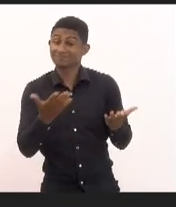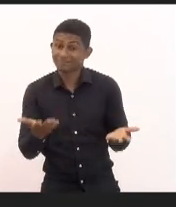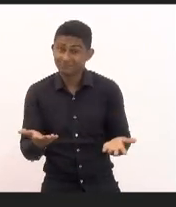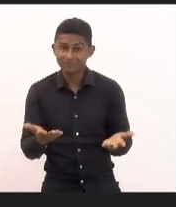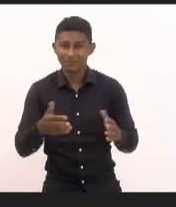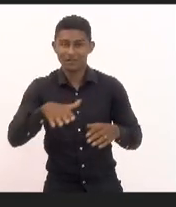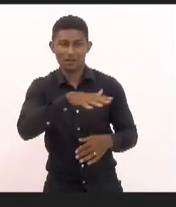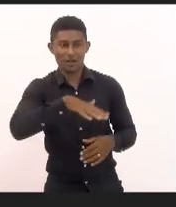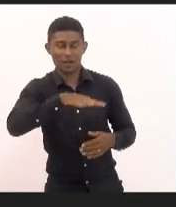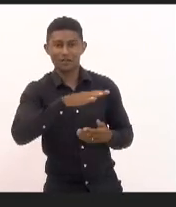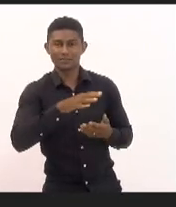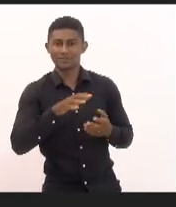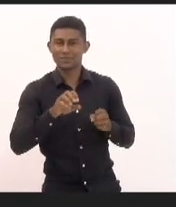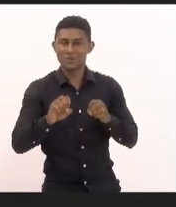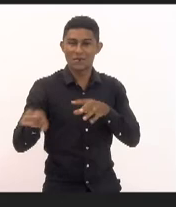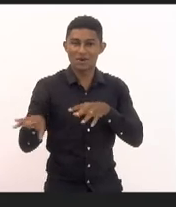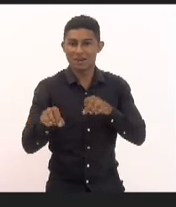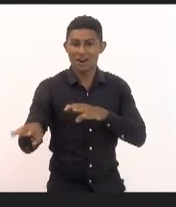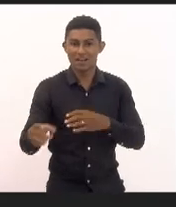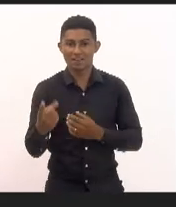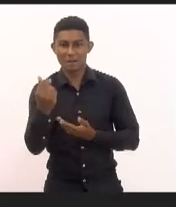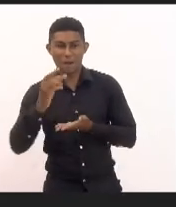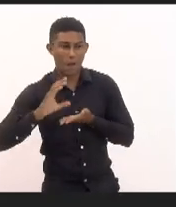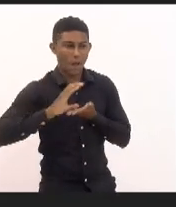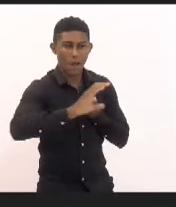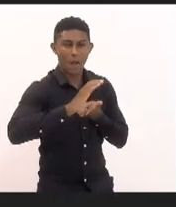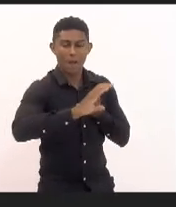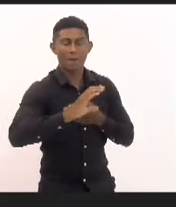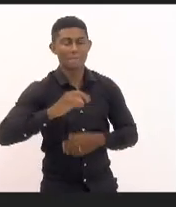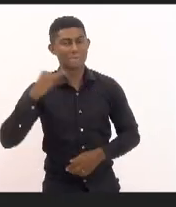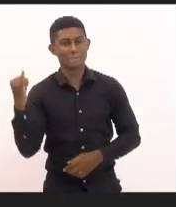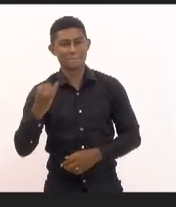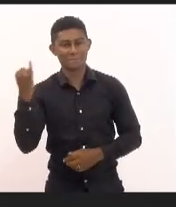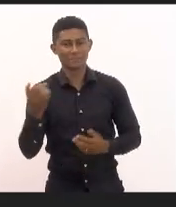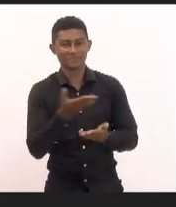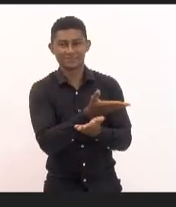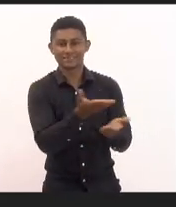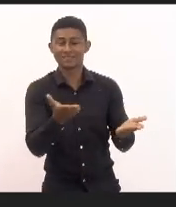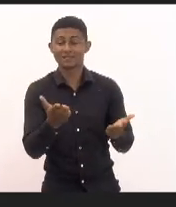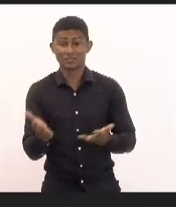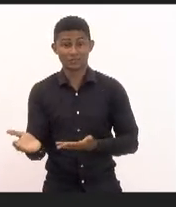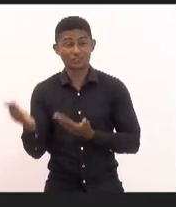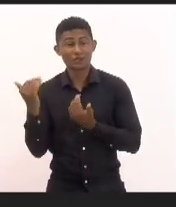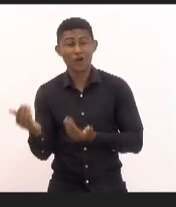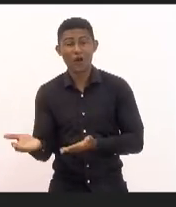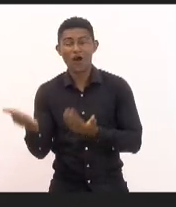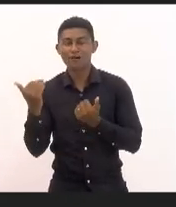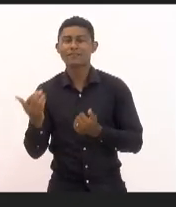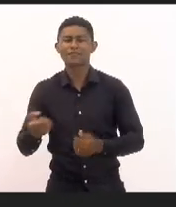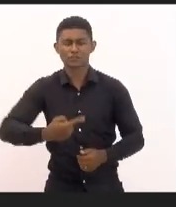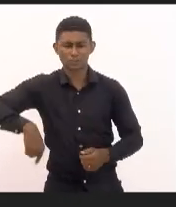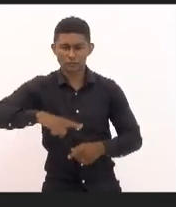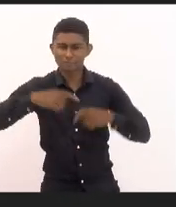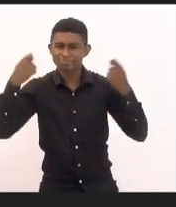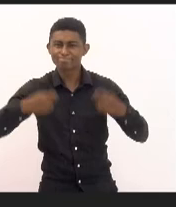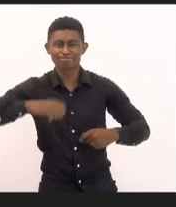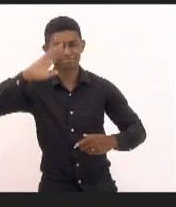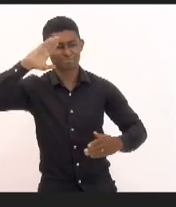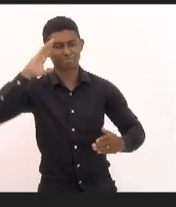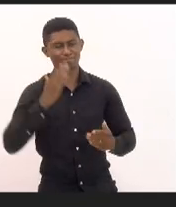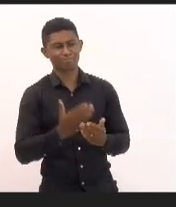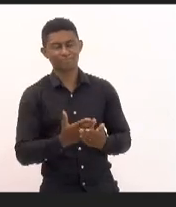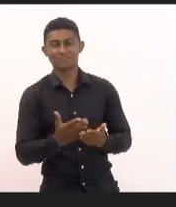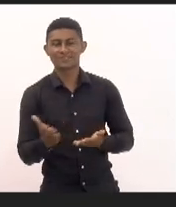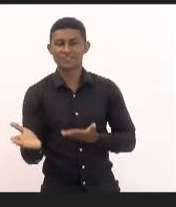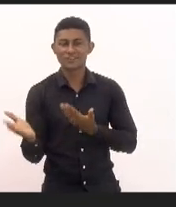a pena. Acreditar nos nossos jovens, né? Nas nossas jovens, nos adolescentes,